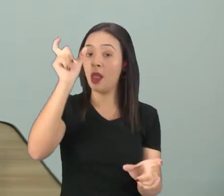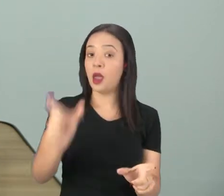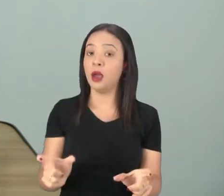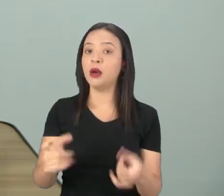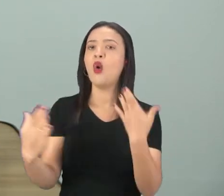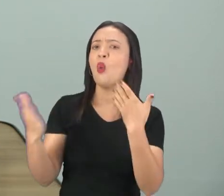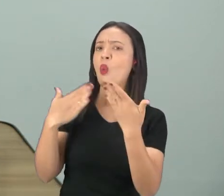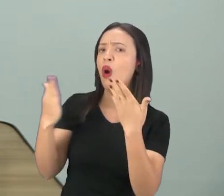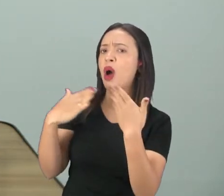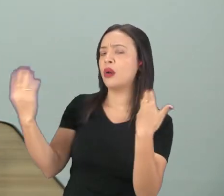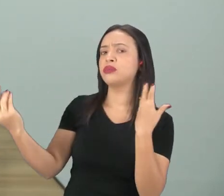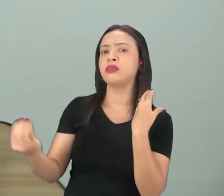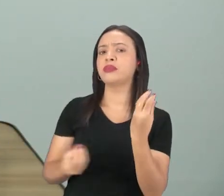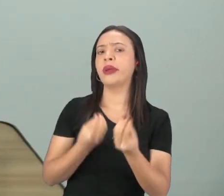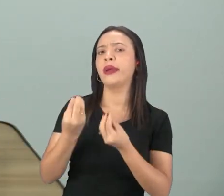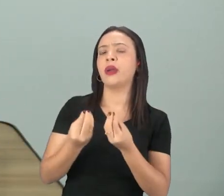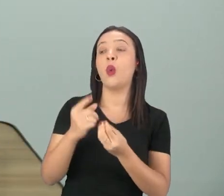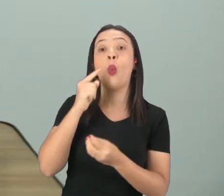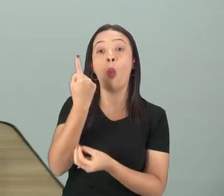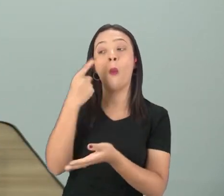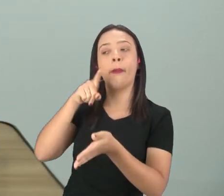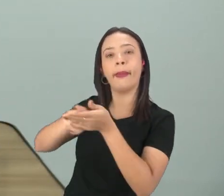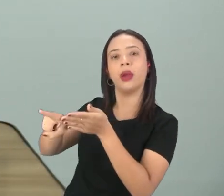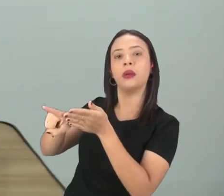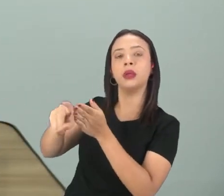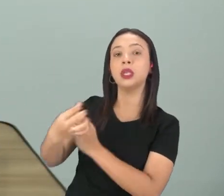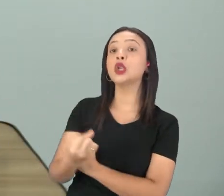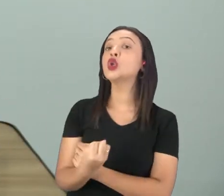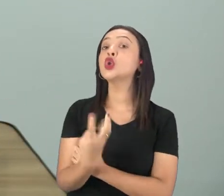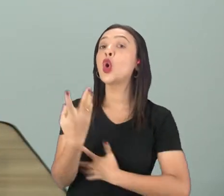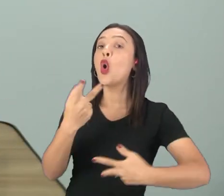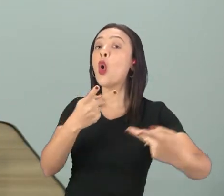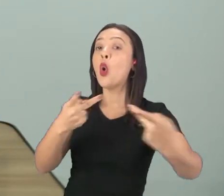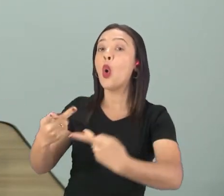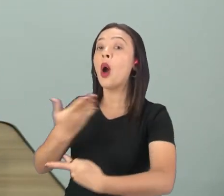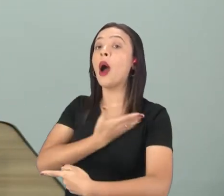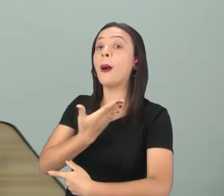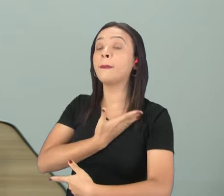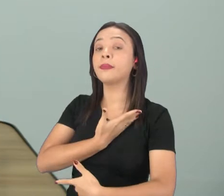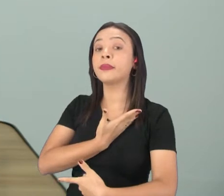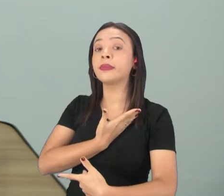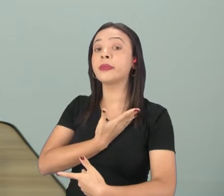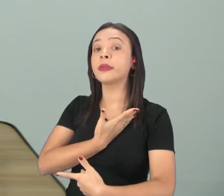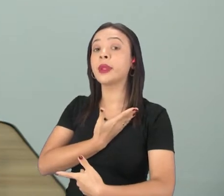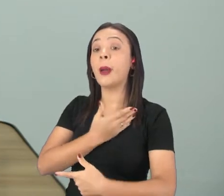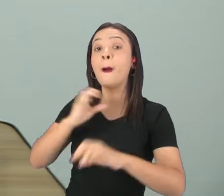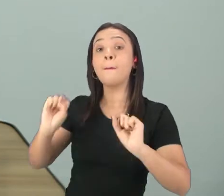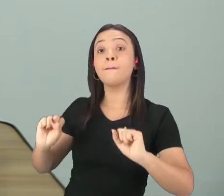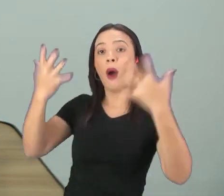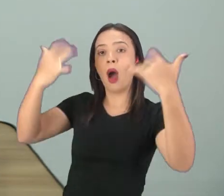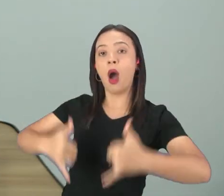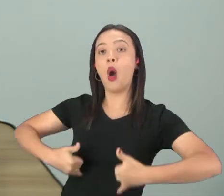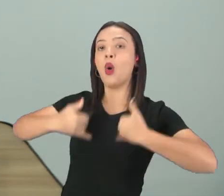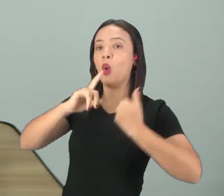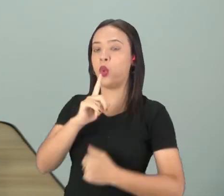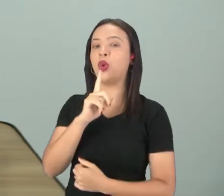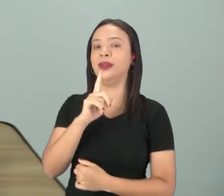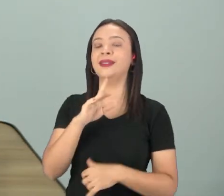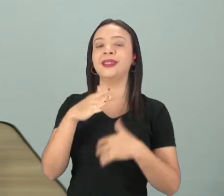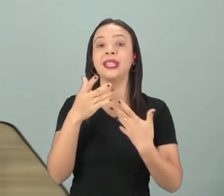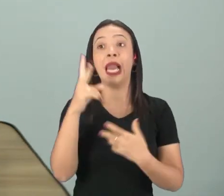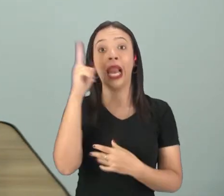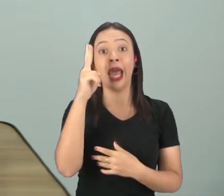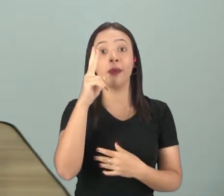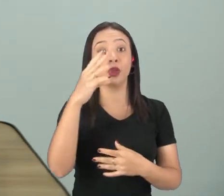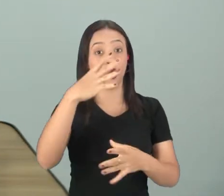situação na escola. Quando um pergunta quantos convidados eles vão chamar para a festinha que ele está organizando, né? E é interessante a soma